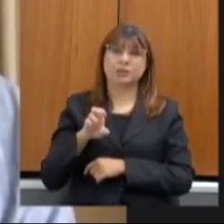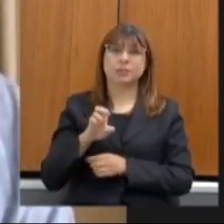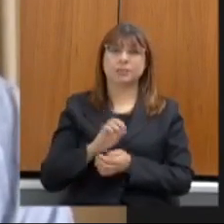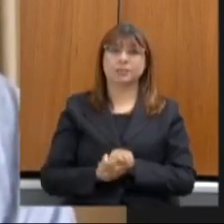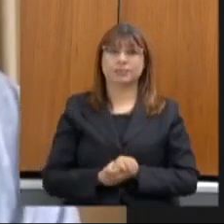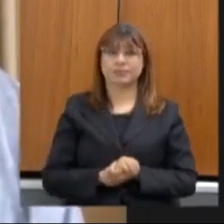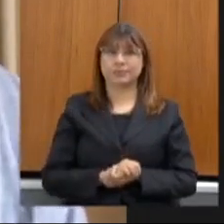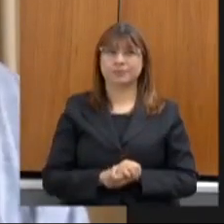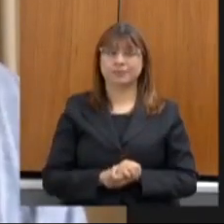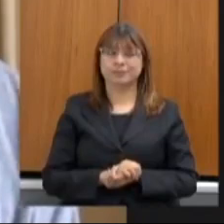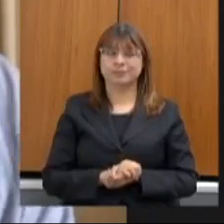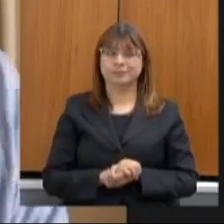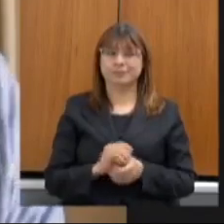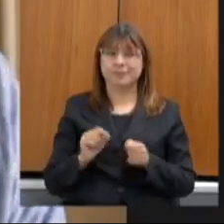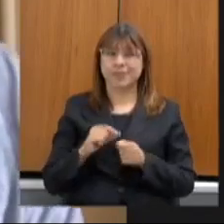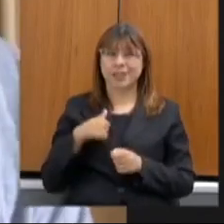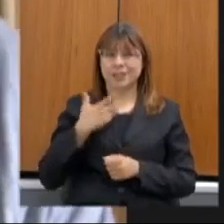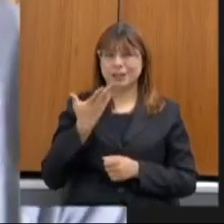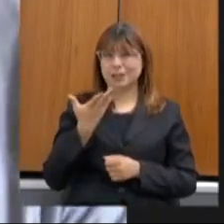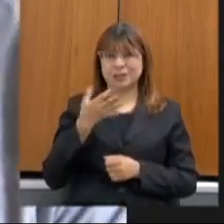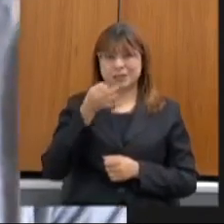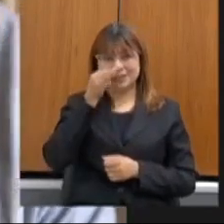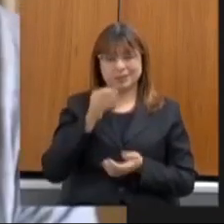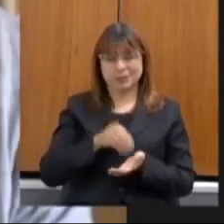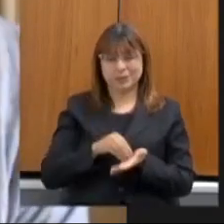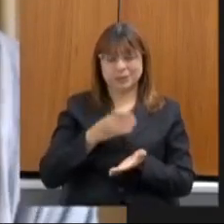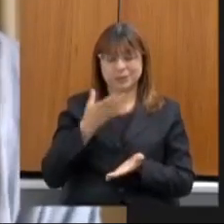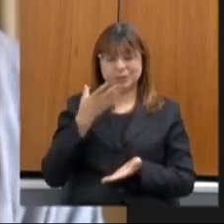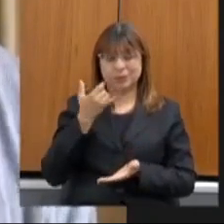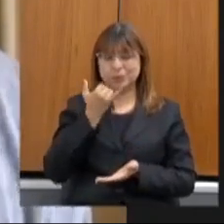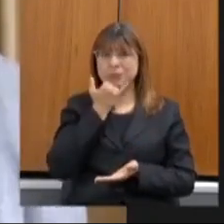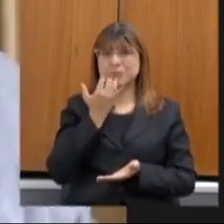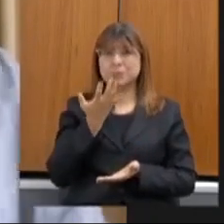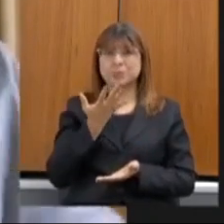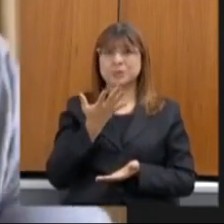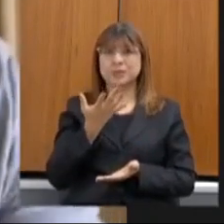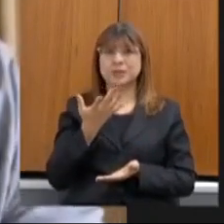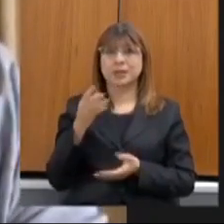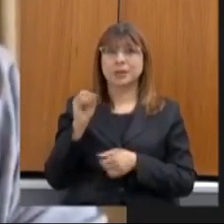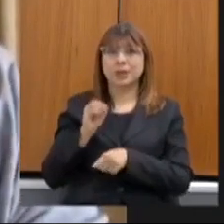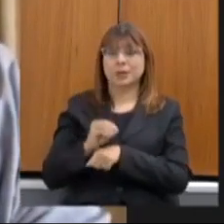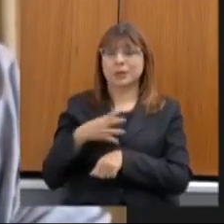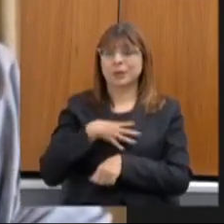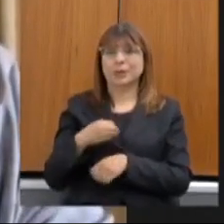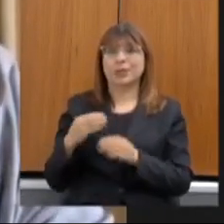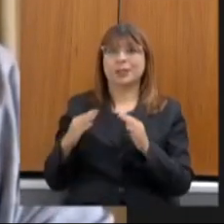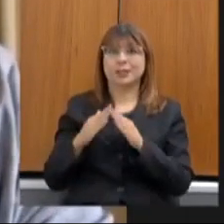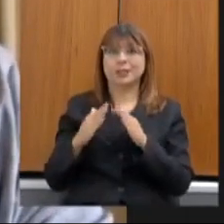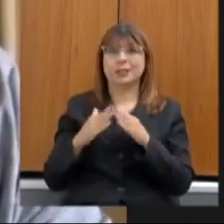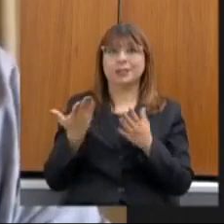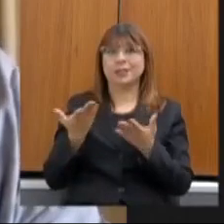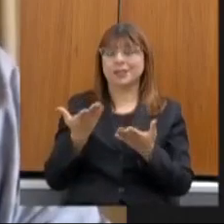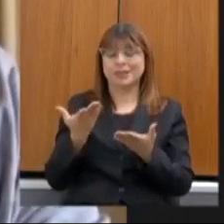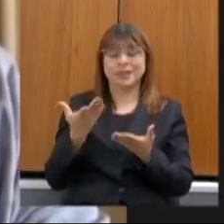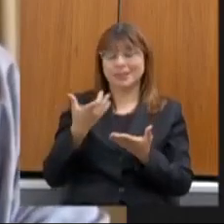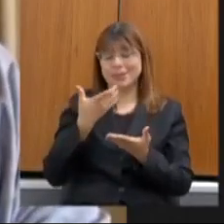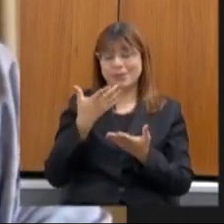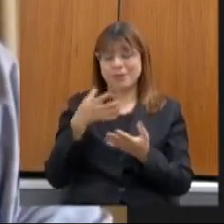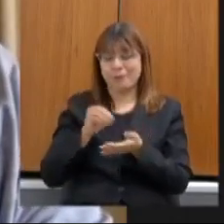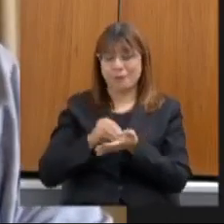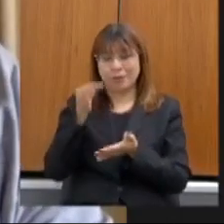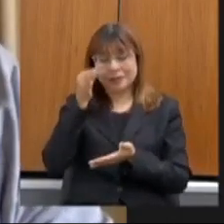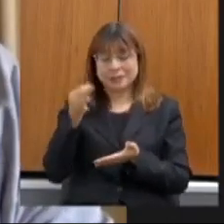e eu tô meio sem atenção hoje tá desculpa tá com filho de casa então se tira a atenção da gente